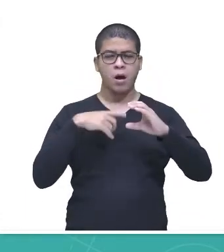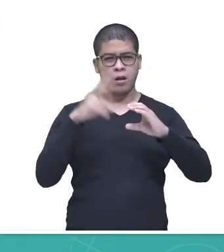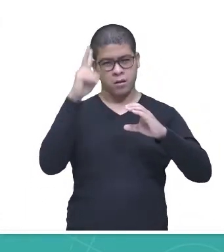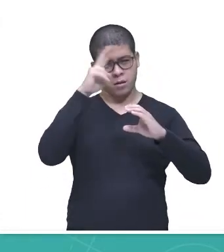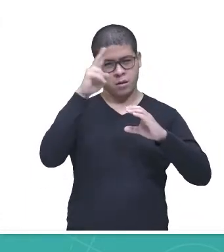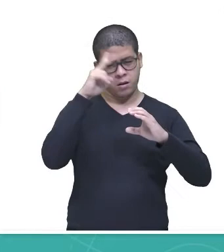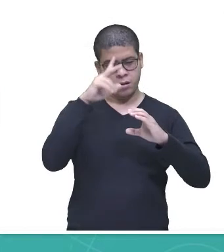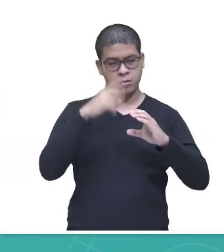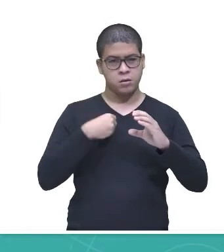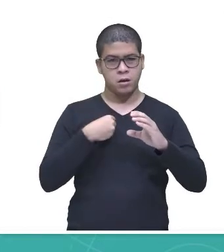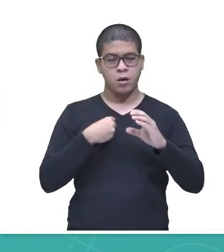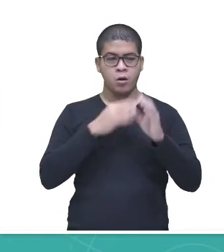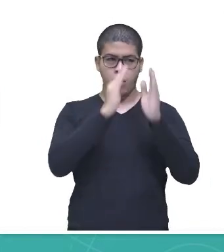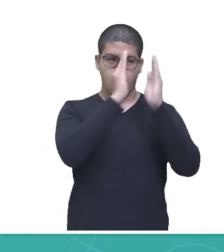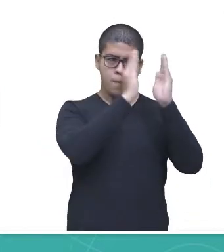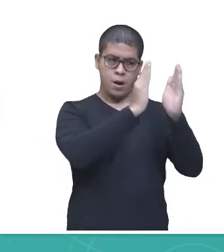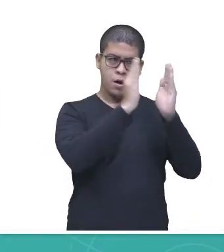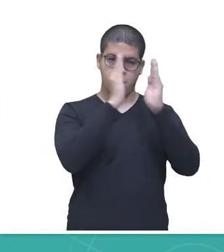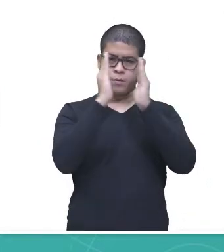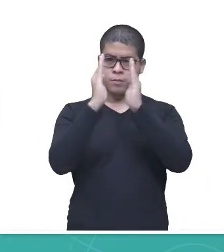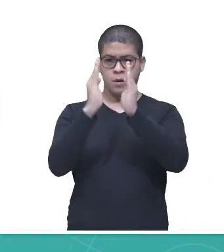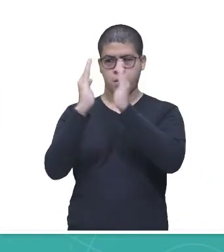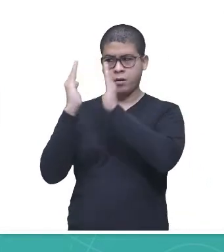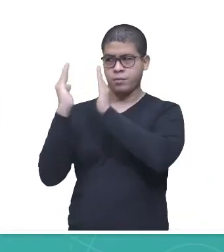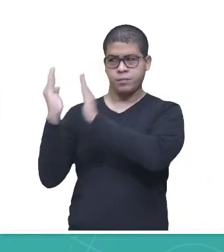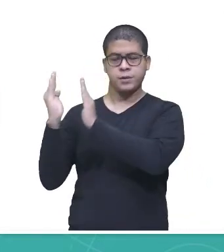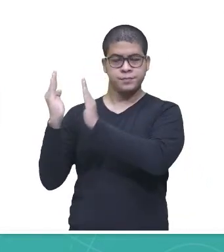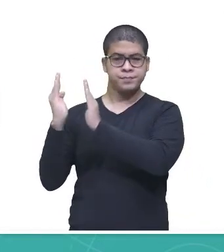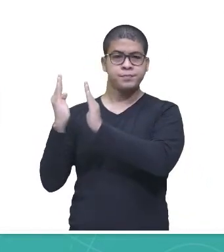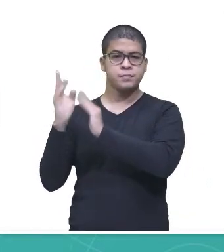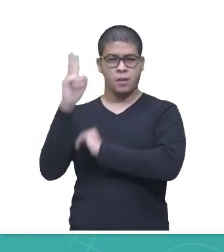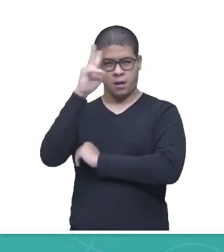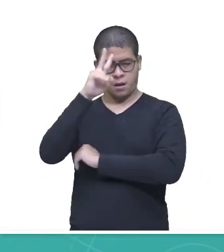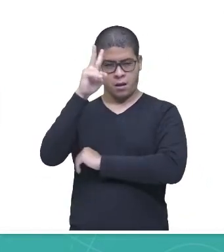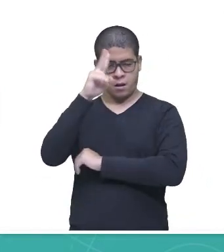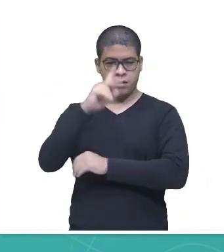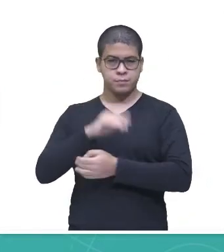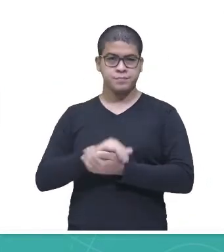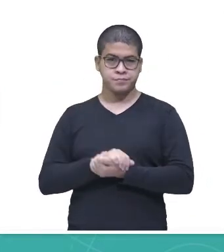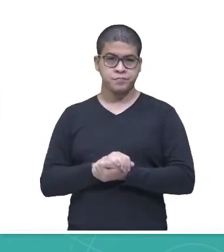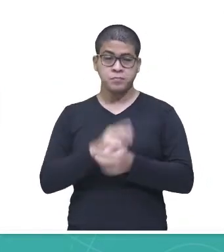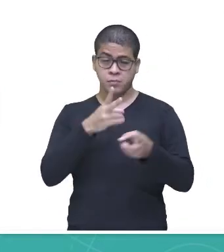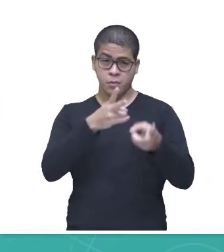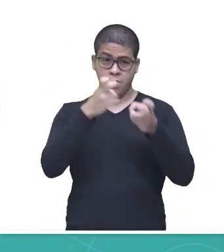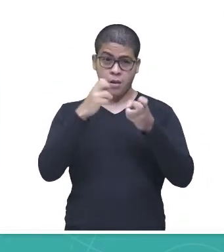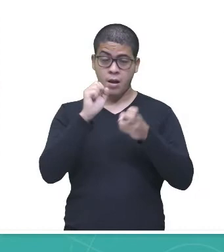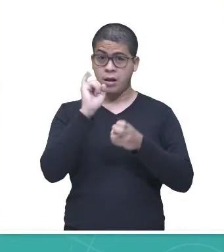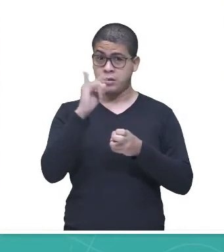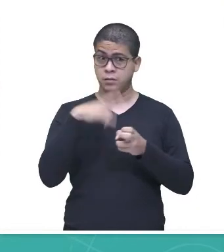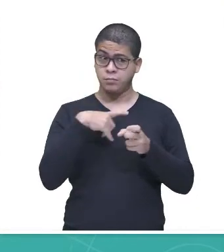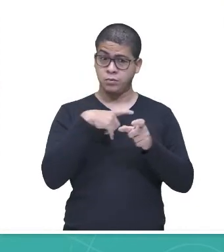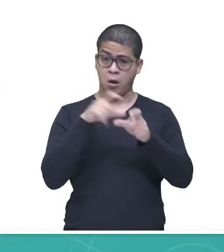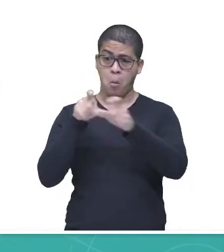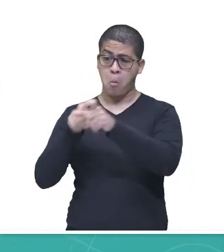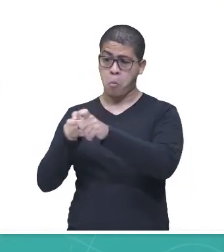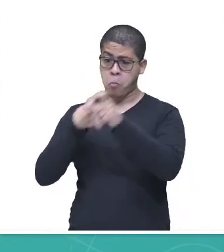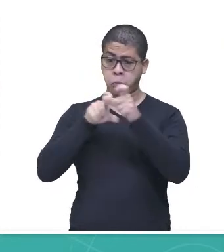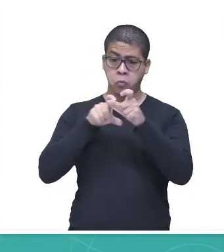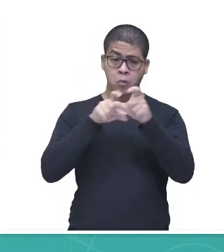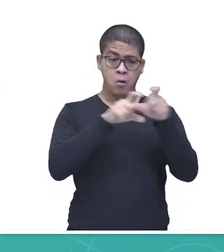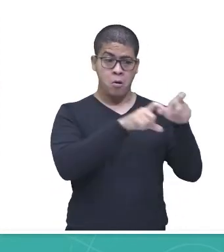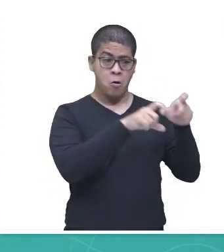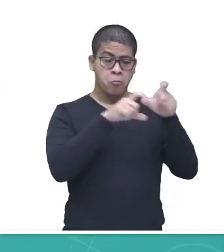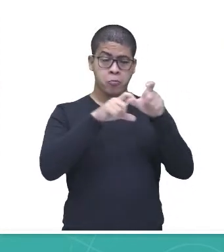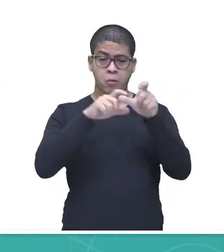direção, os segundos, os minutos e os graus. E preste atenção também se não precisa fazer a